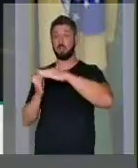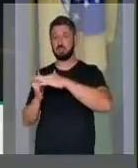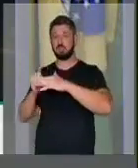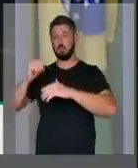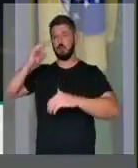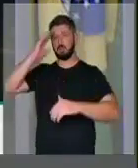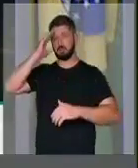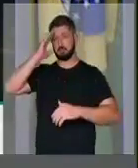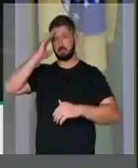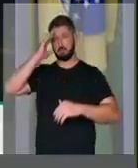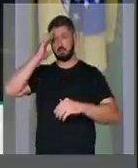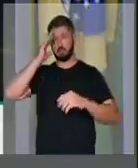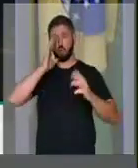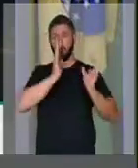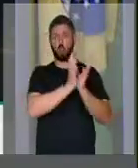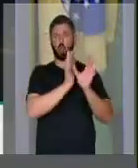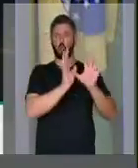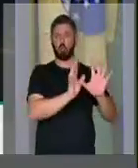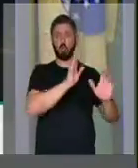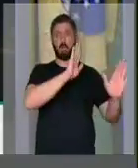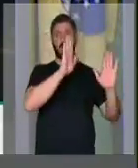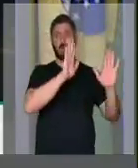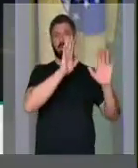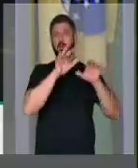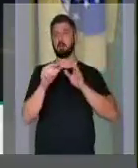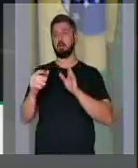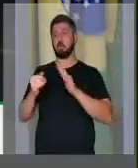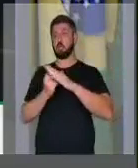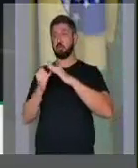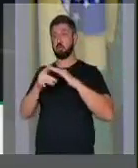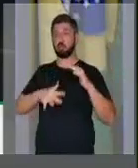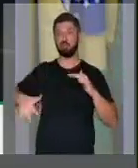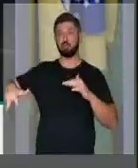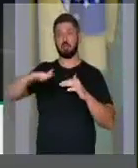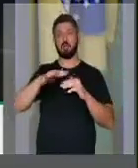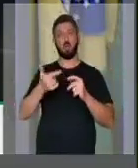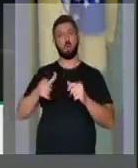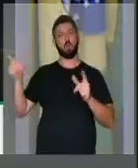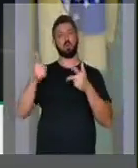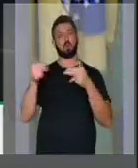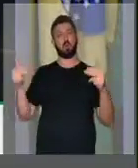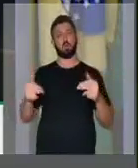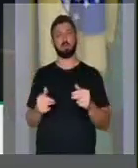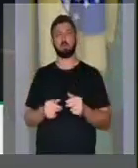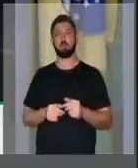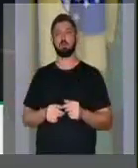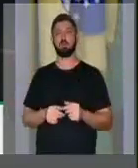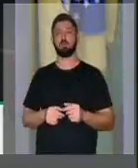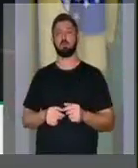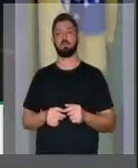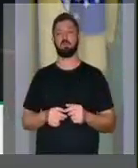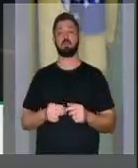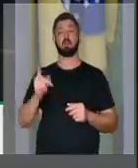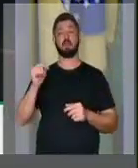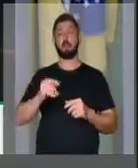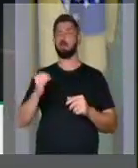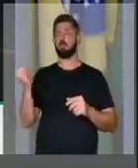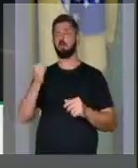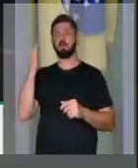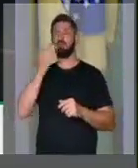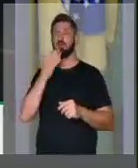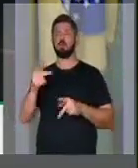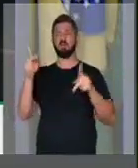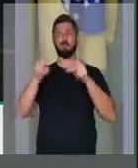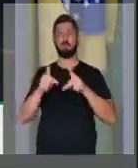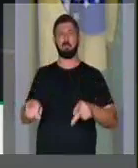Armadas. É um grande instrumento da segurança do país, mas, sobretudo, da paz nacional, da ordem pública nacional,